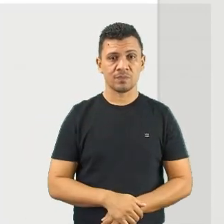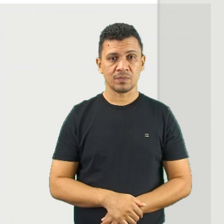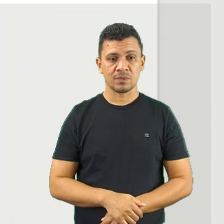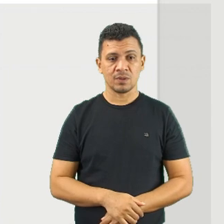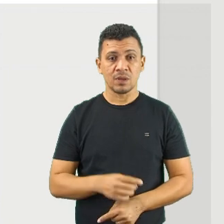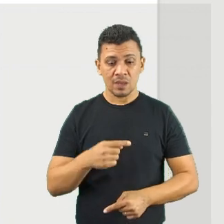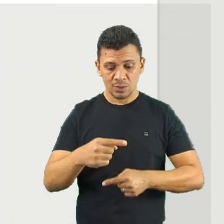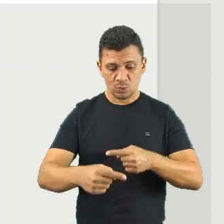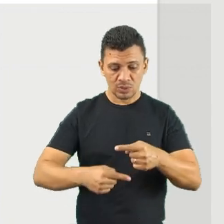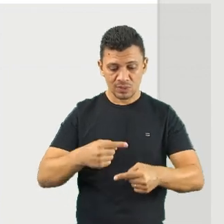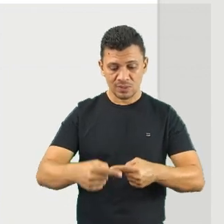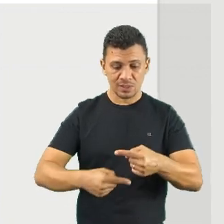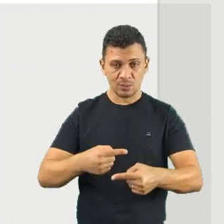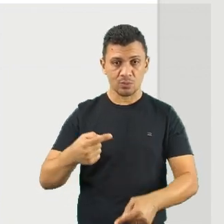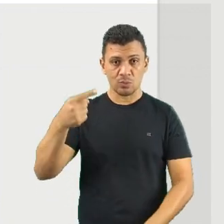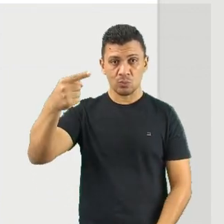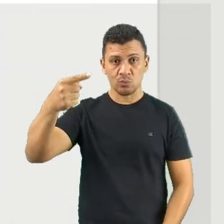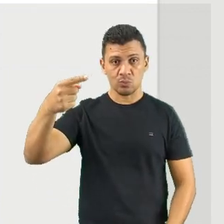e o terceiro,